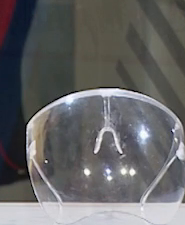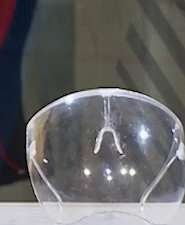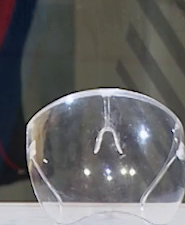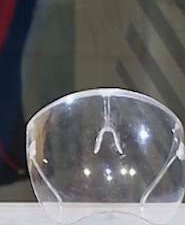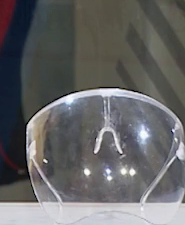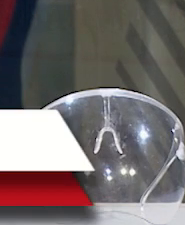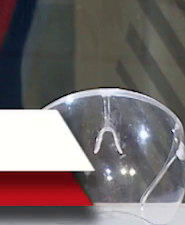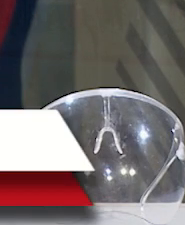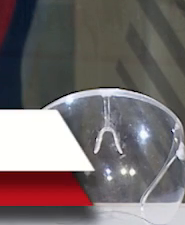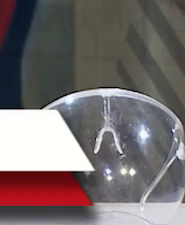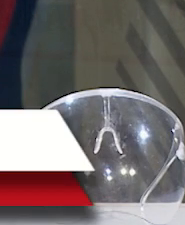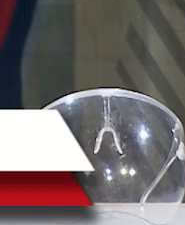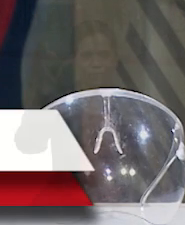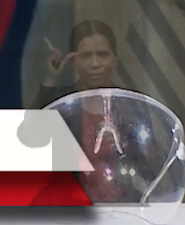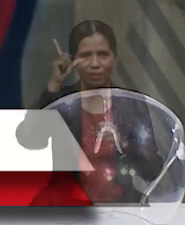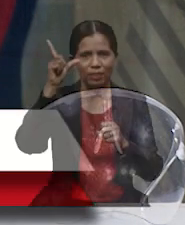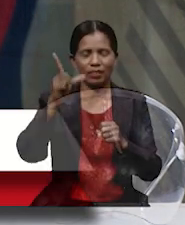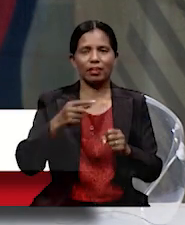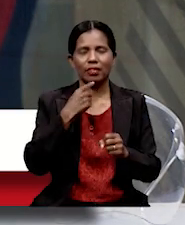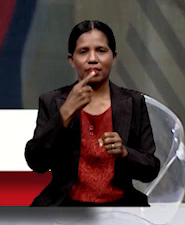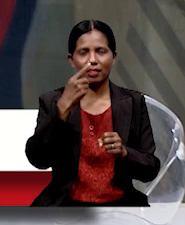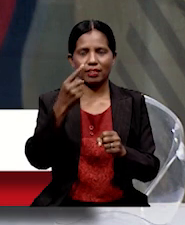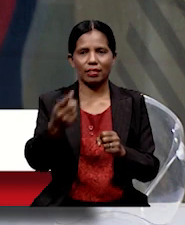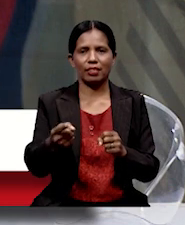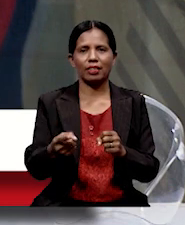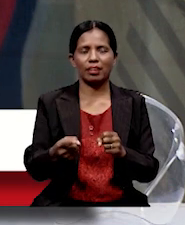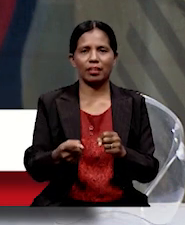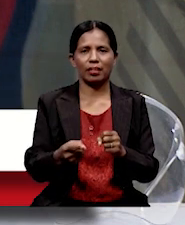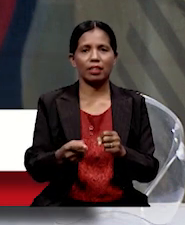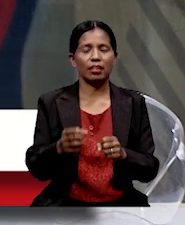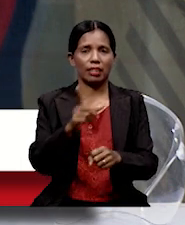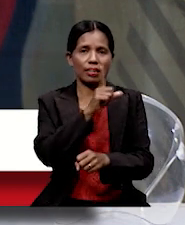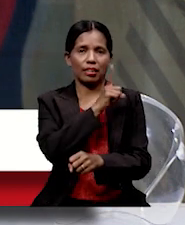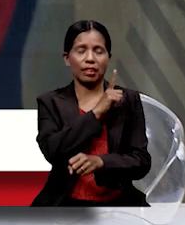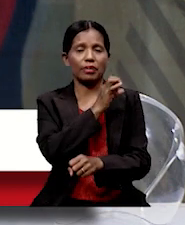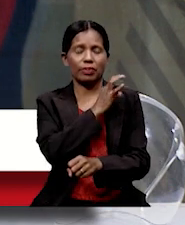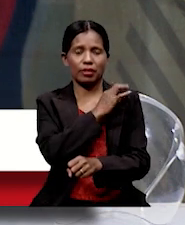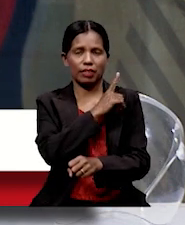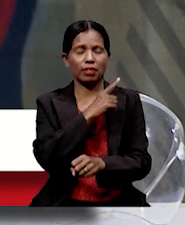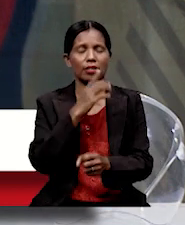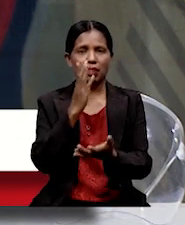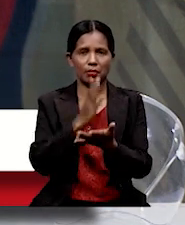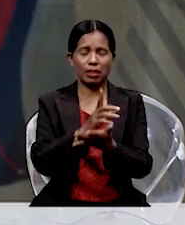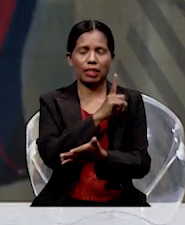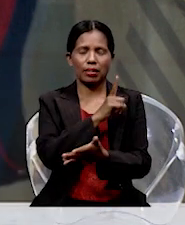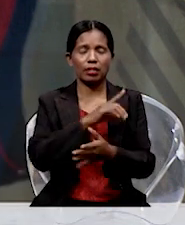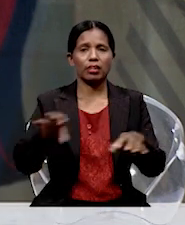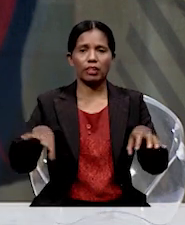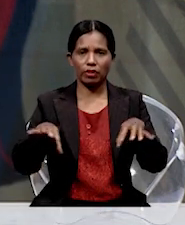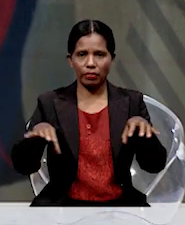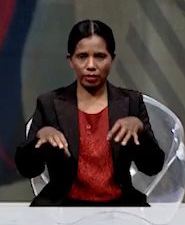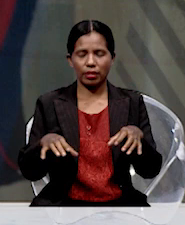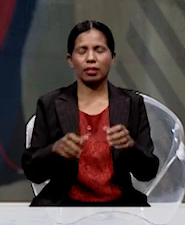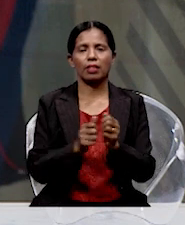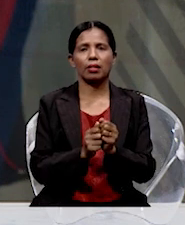Prezident Republika Francisco Guterres Luolo congratula Tenente General reformado Lerianan Timur ne serviço